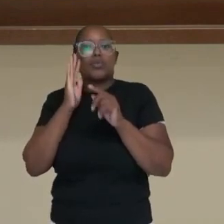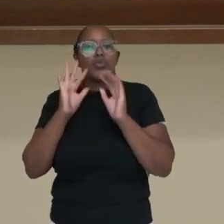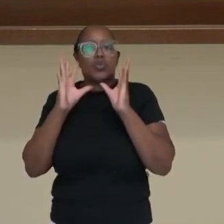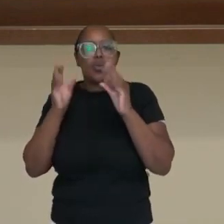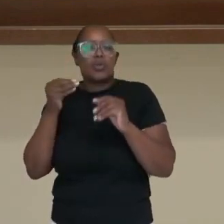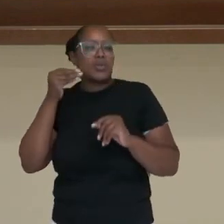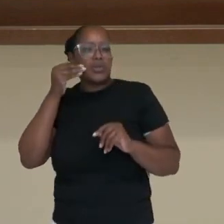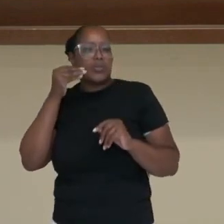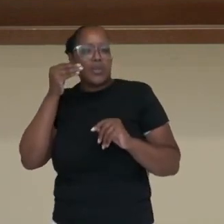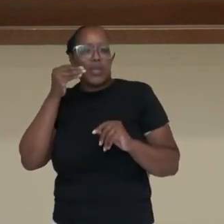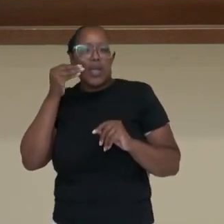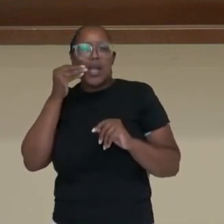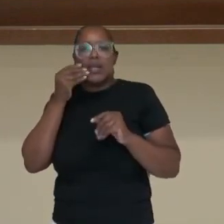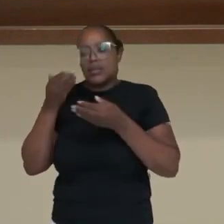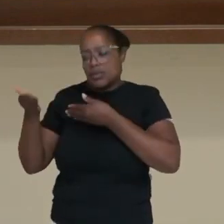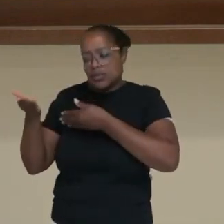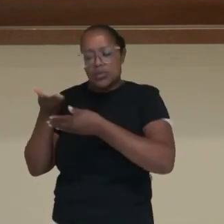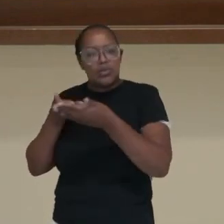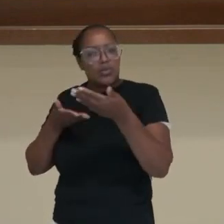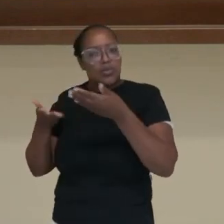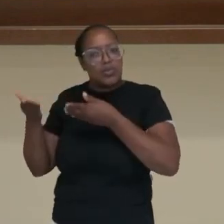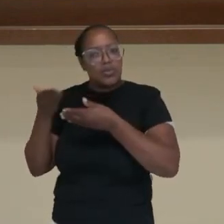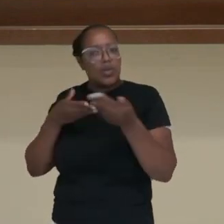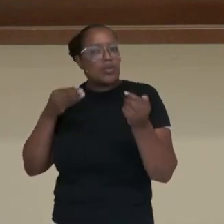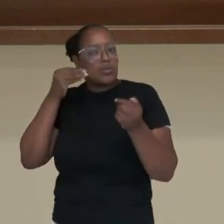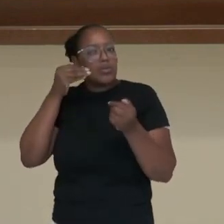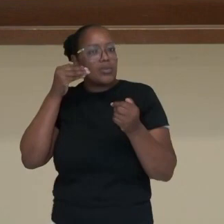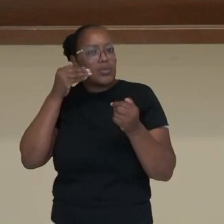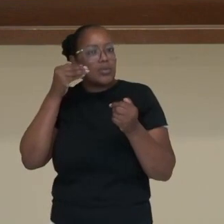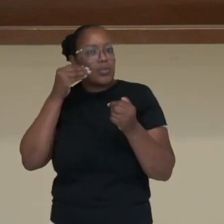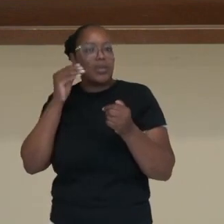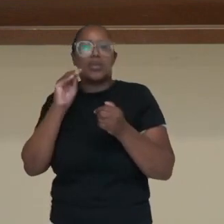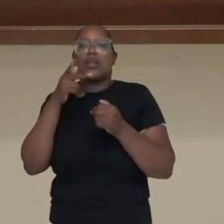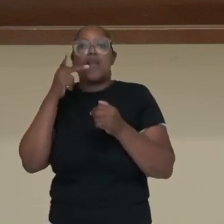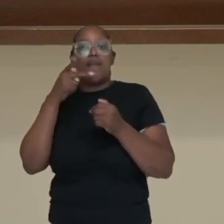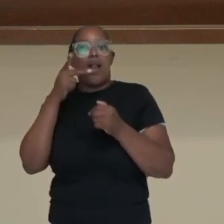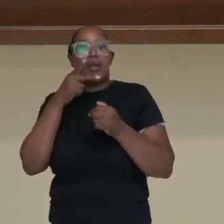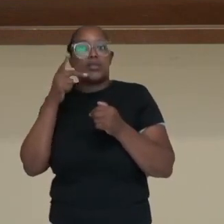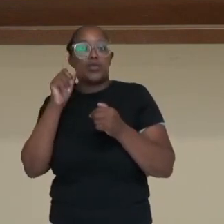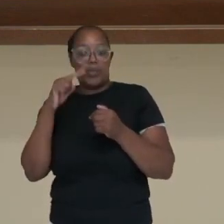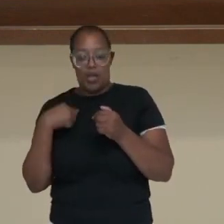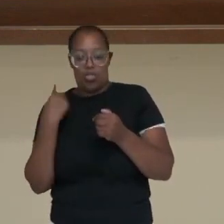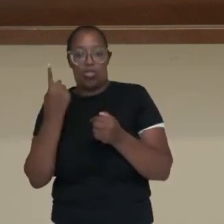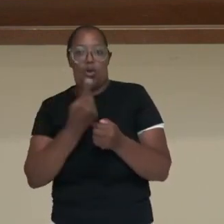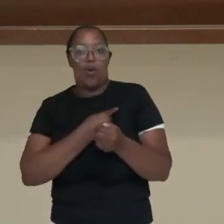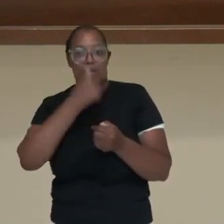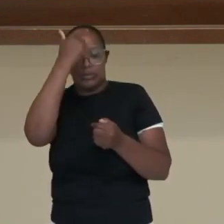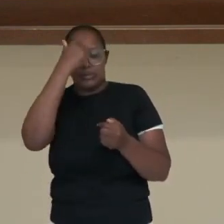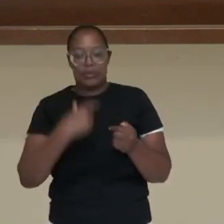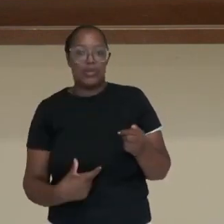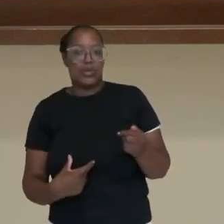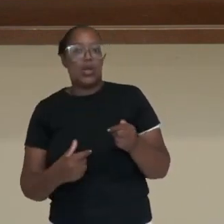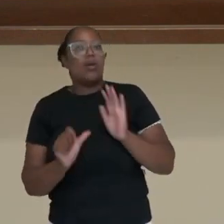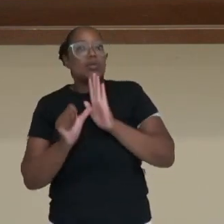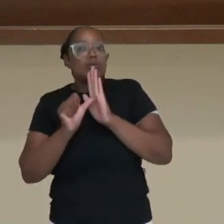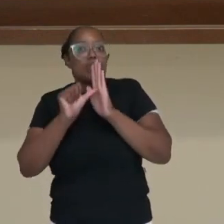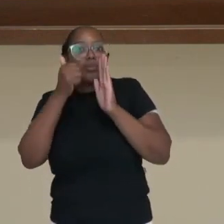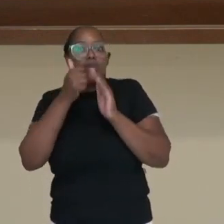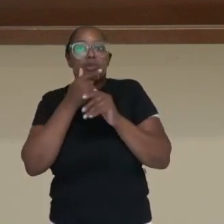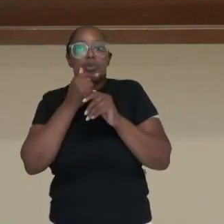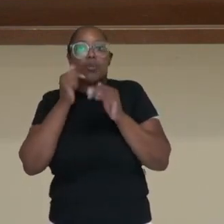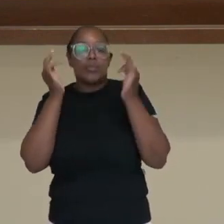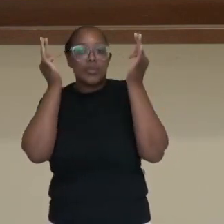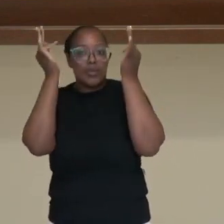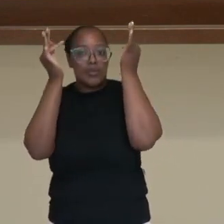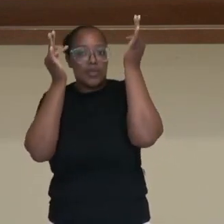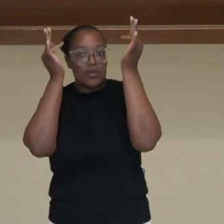a natureza, mas também fala o questionamento sobre nós. Então veja aqui, os primeiros filósofos, que a gente chama de